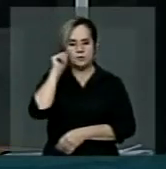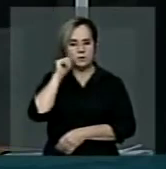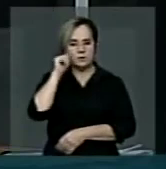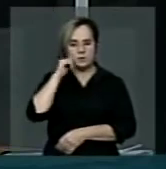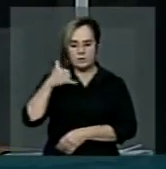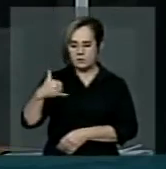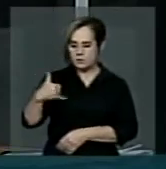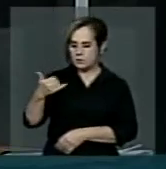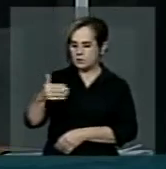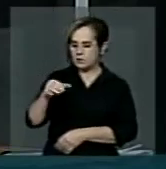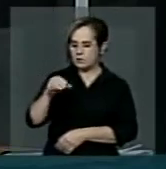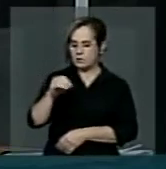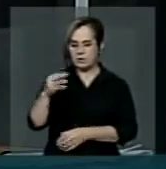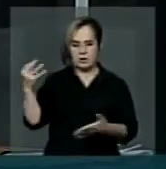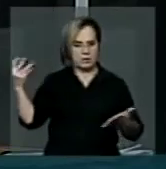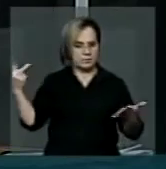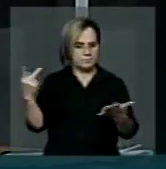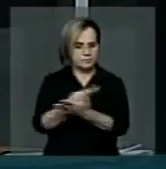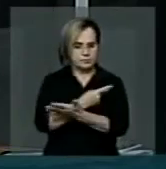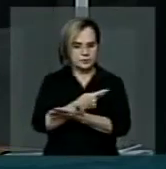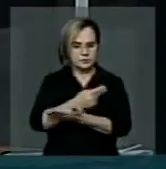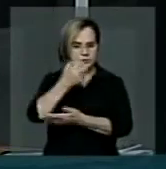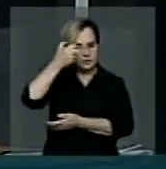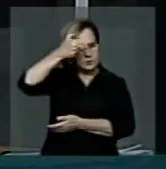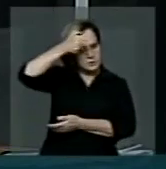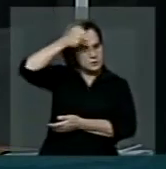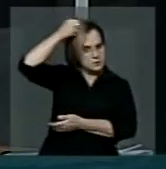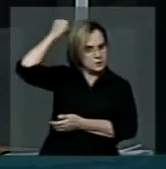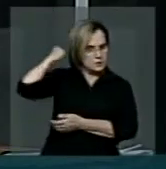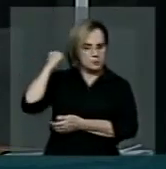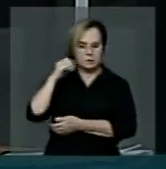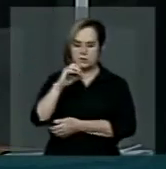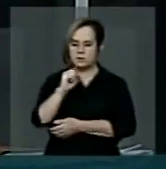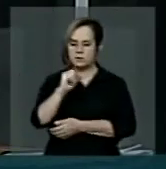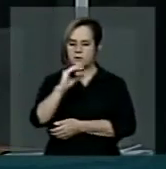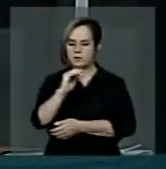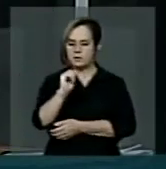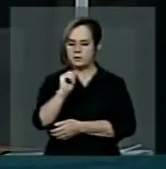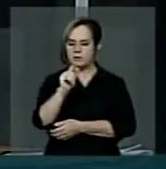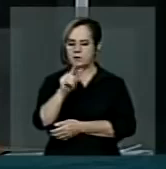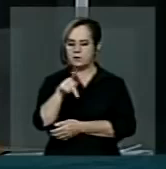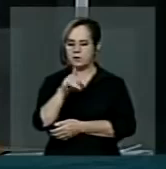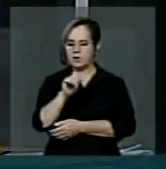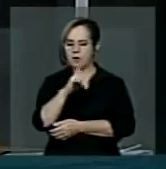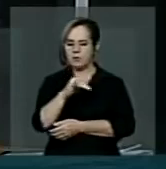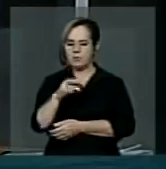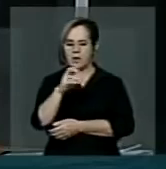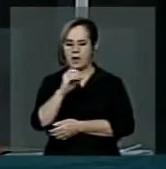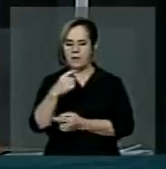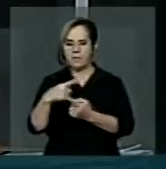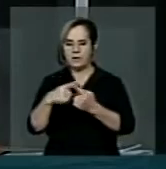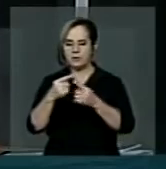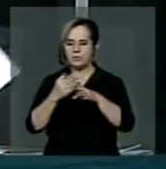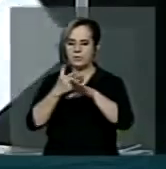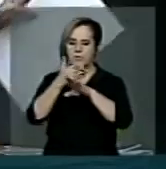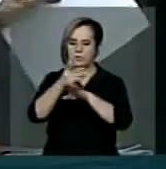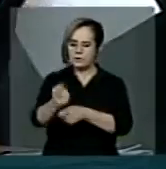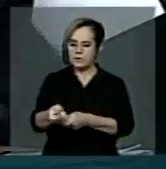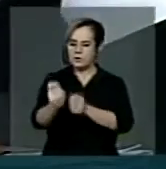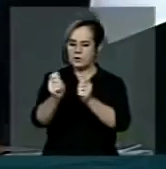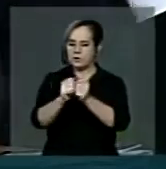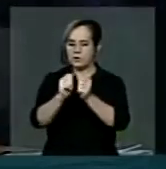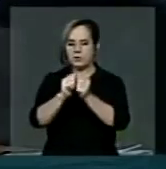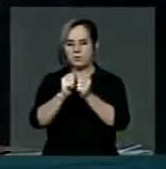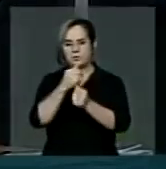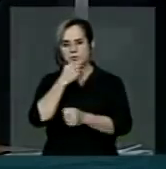anos sofreu um grave acidente de escalpelamento. Ia pescar com o irmão e com o pai. O escalpe